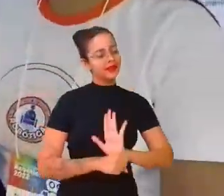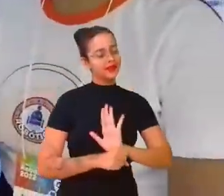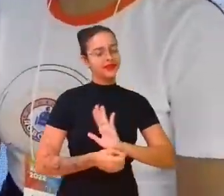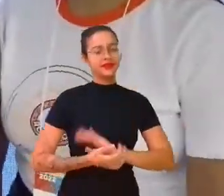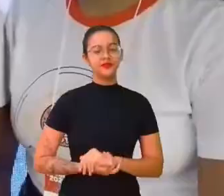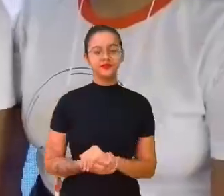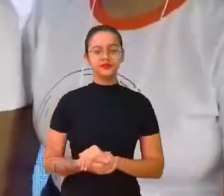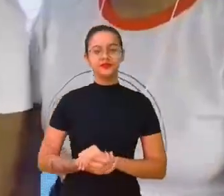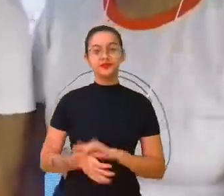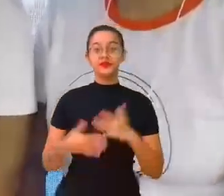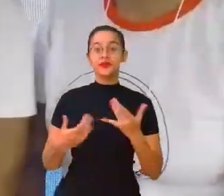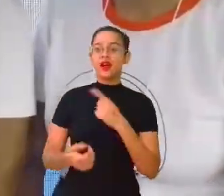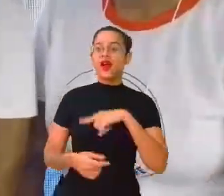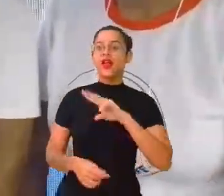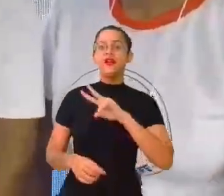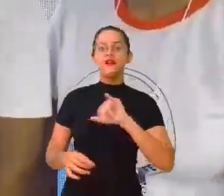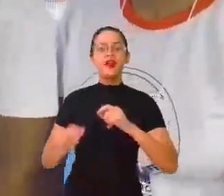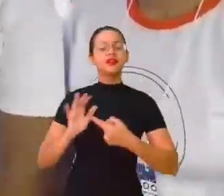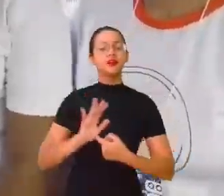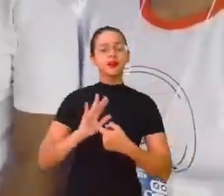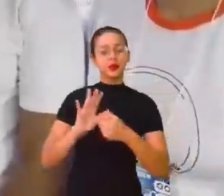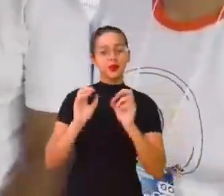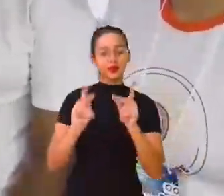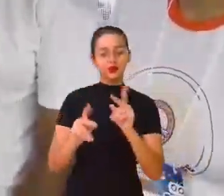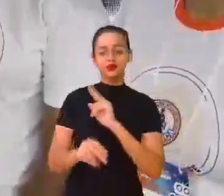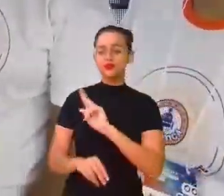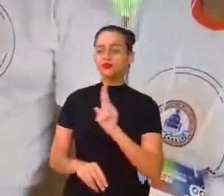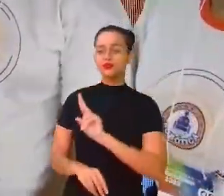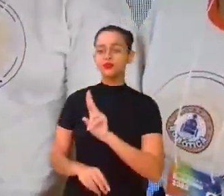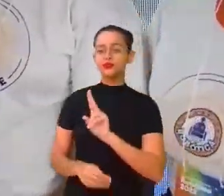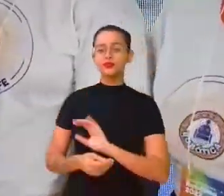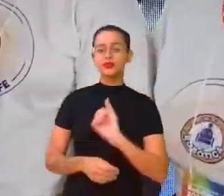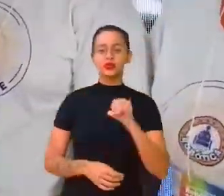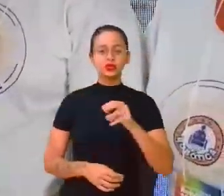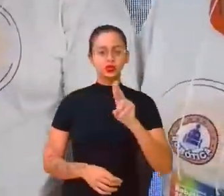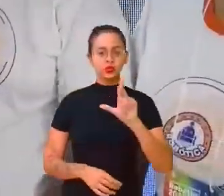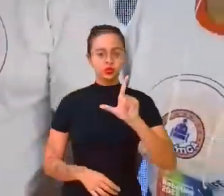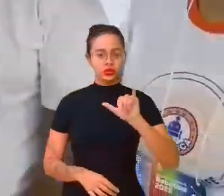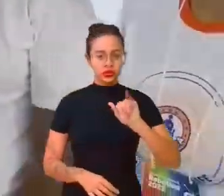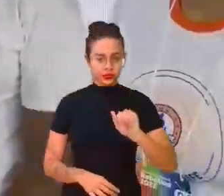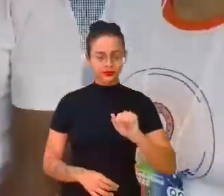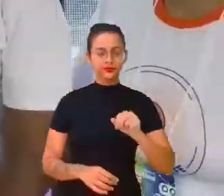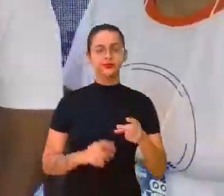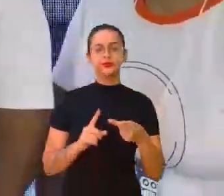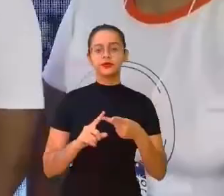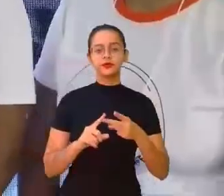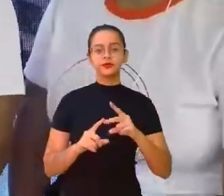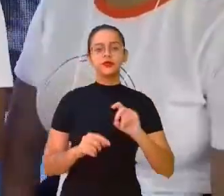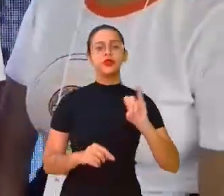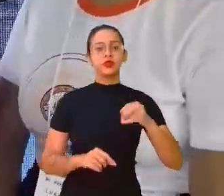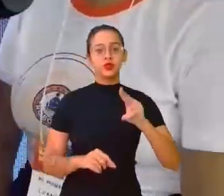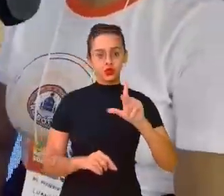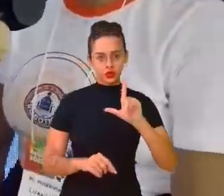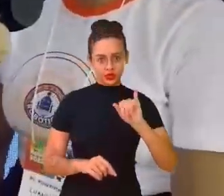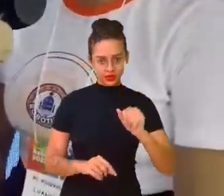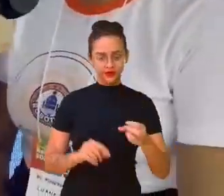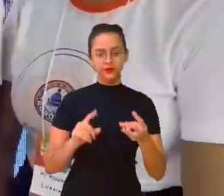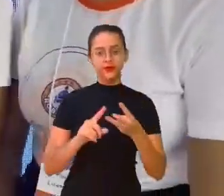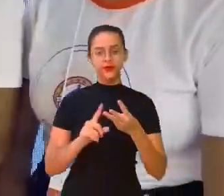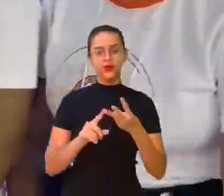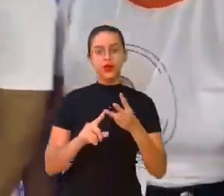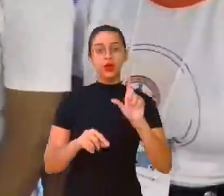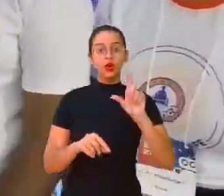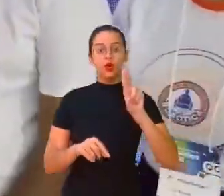tarde. Bom, então elas vão se apresentar, tá? Você é a... Julia Nicole. Julia Letícia. E Luana